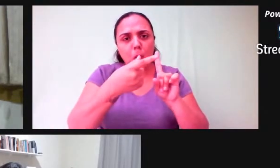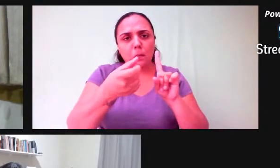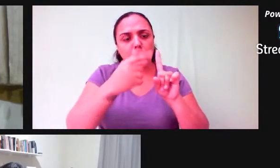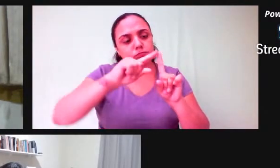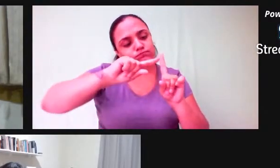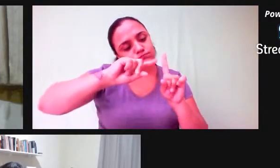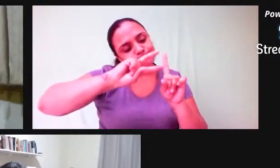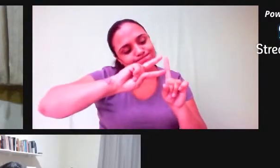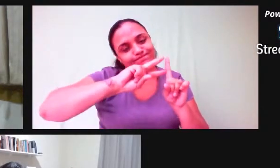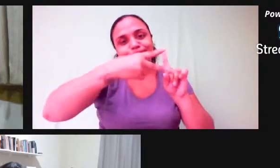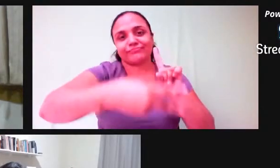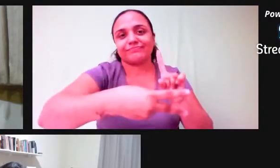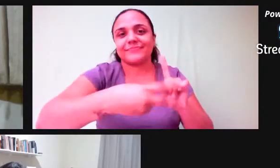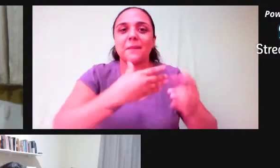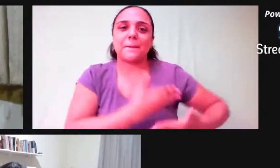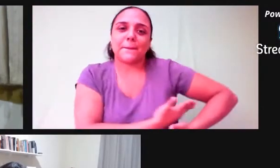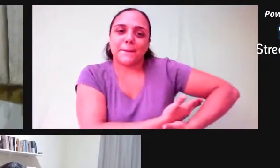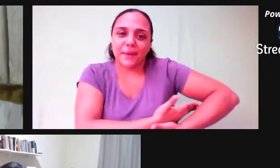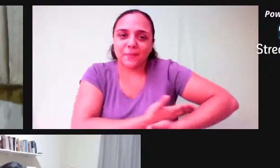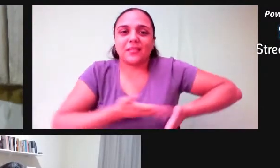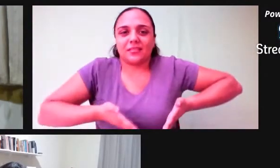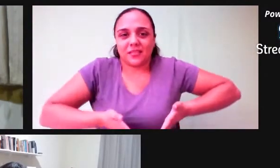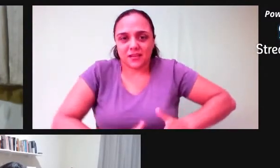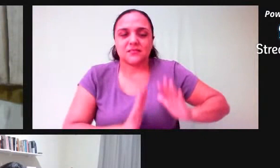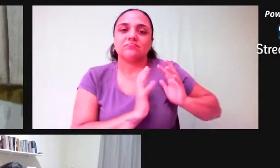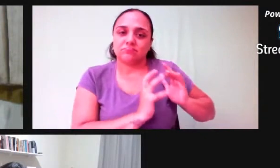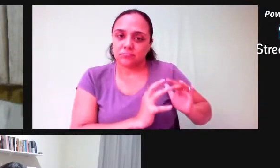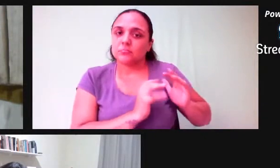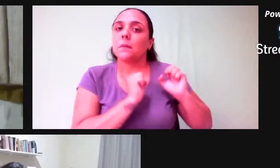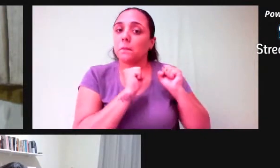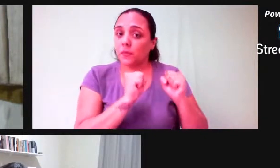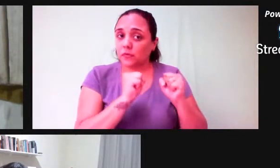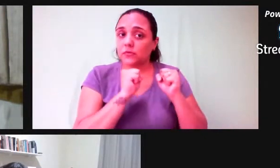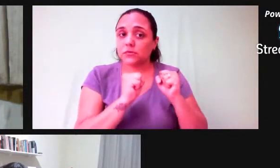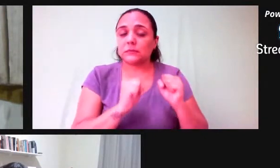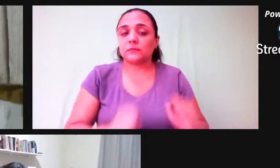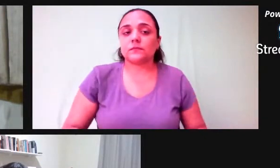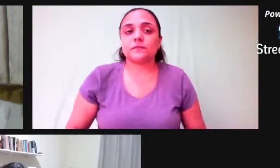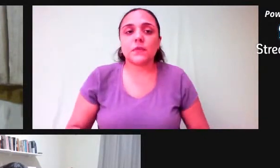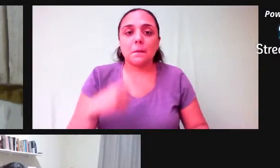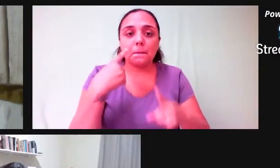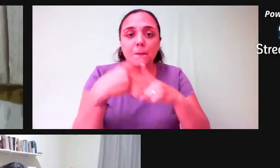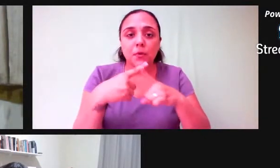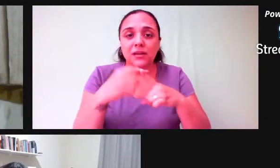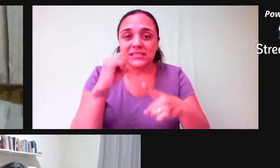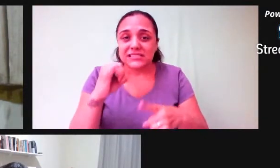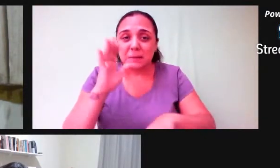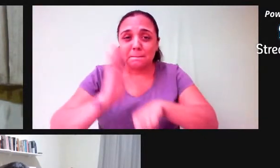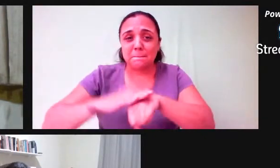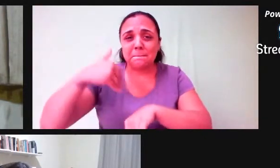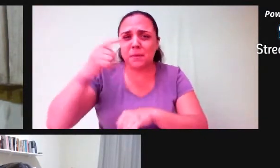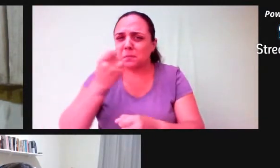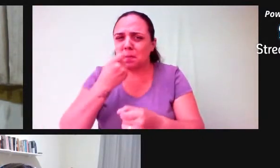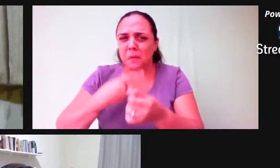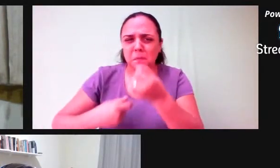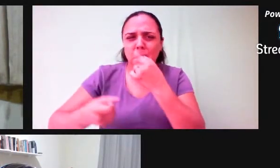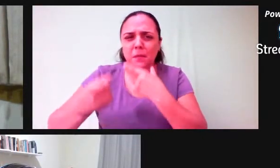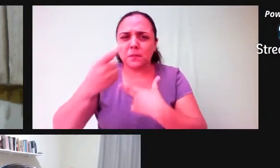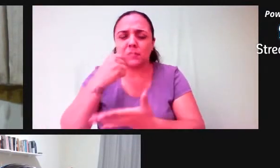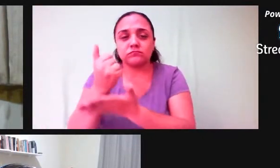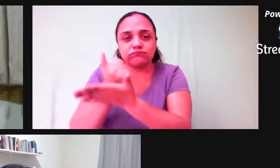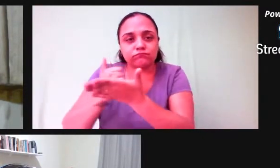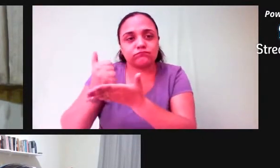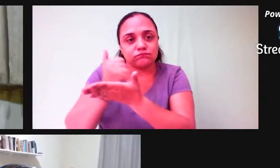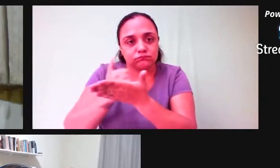nesse desenvolvimento do microbioma da criança. Então, quando a gente tem o uso desses antibióticos, né, a gente está levando...